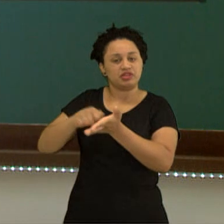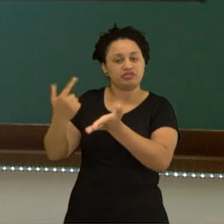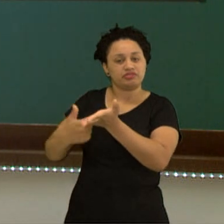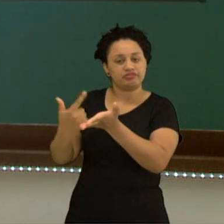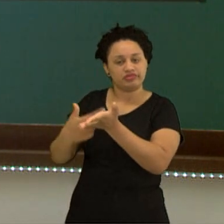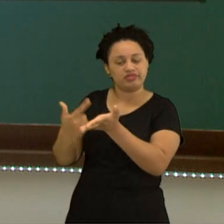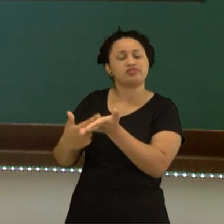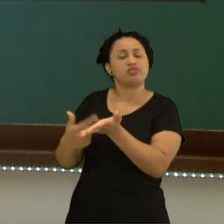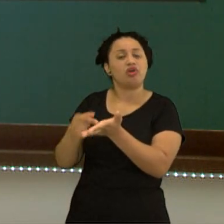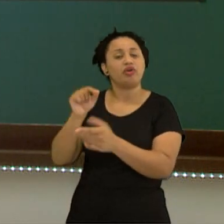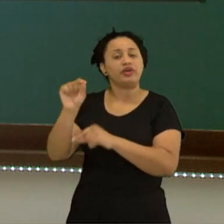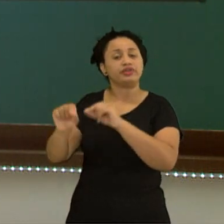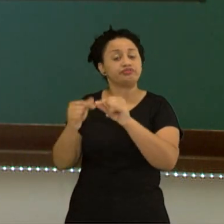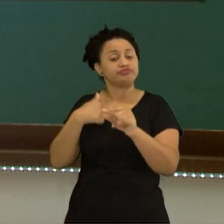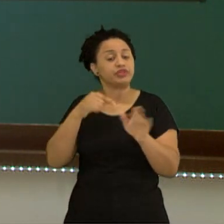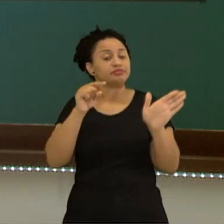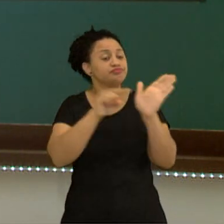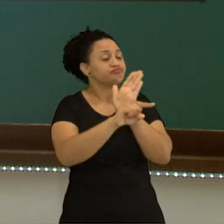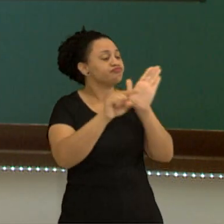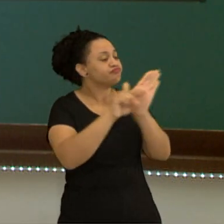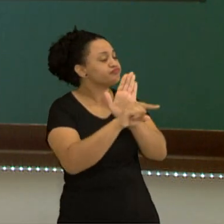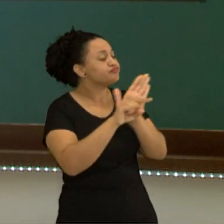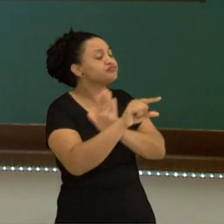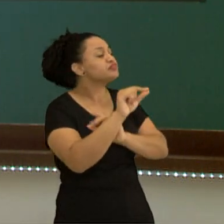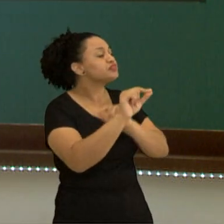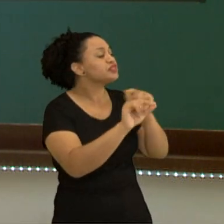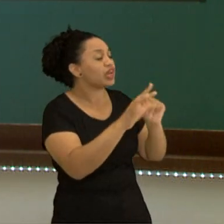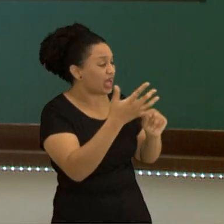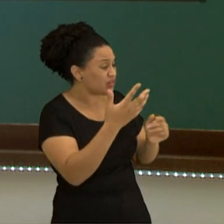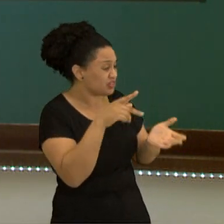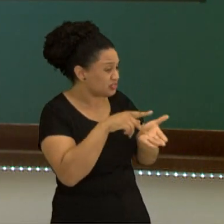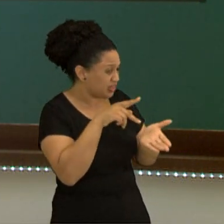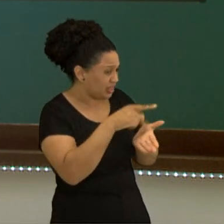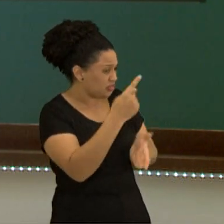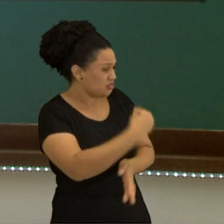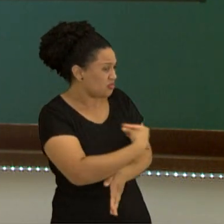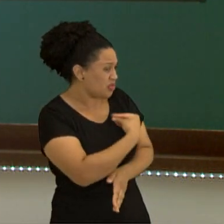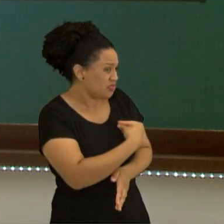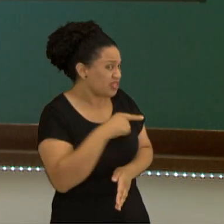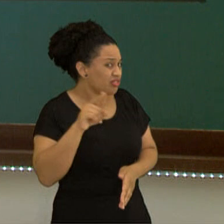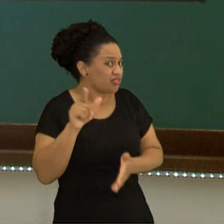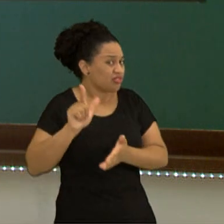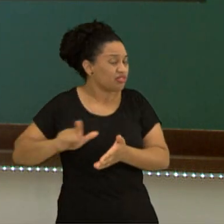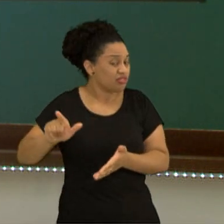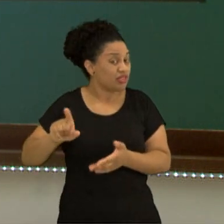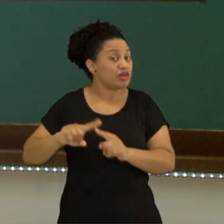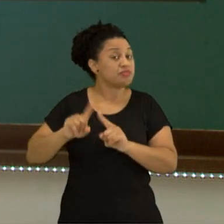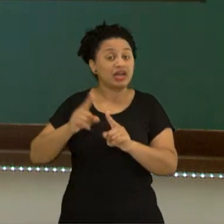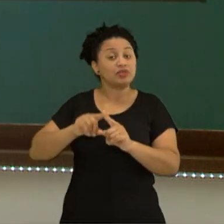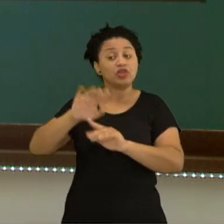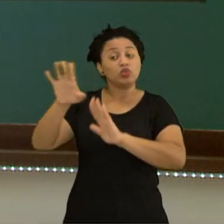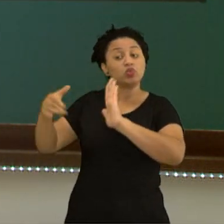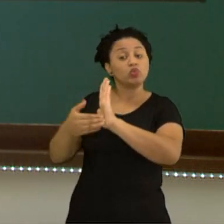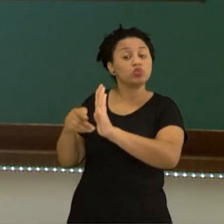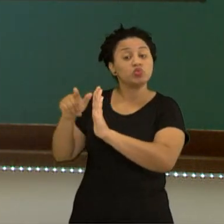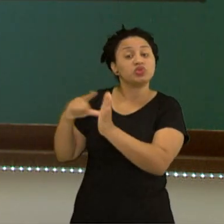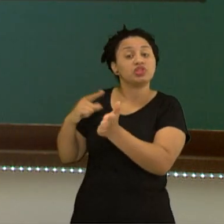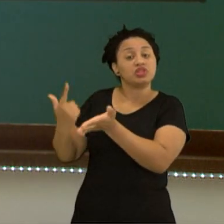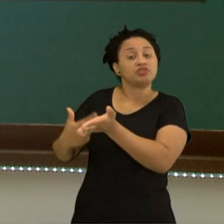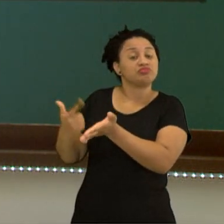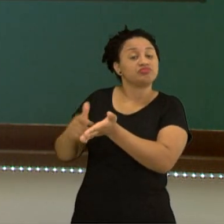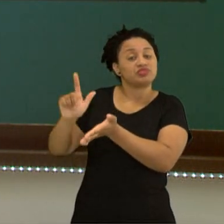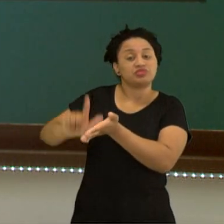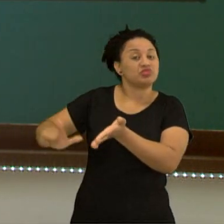diversas vezes, né, é indagada sobre os acontecimentos na literatura. E nem sempre o que está lá aconteceu, não é